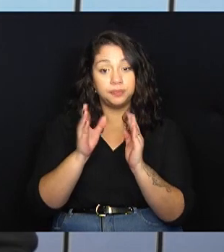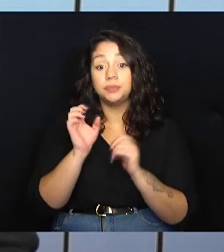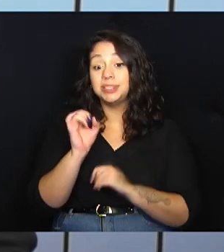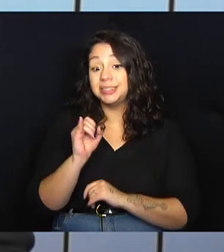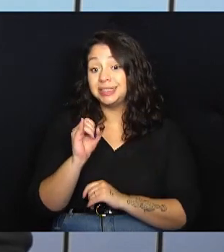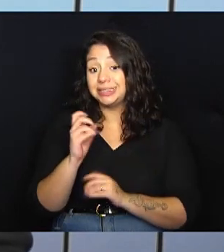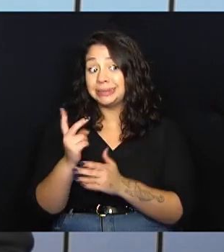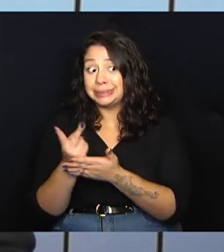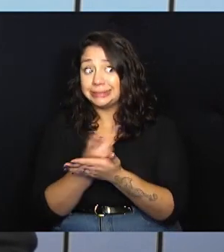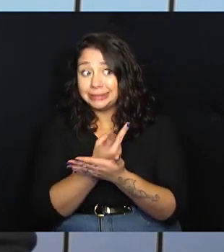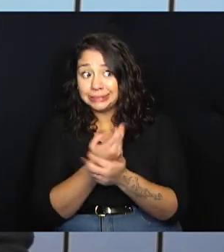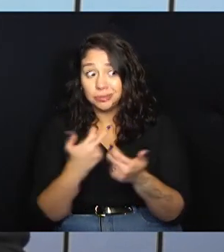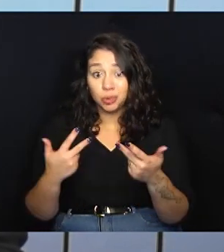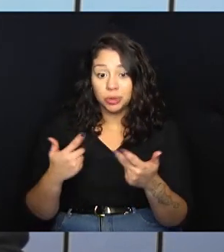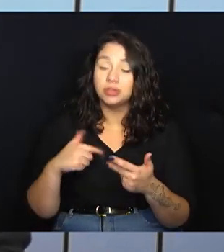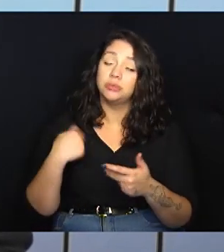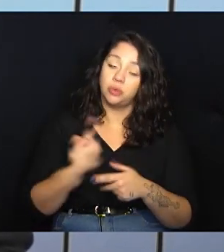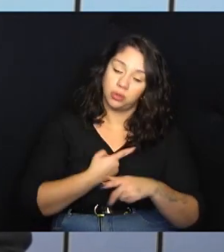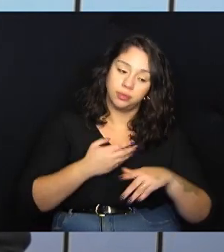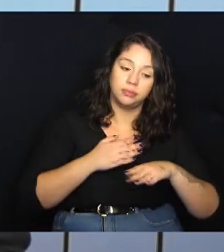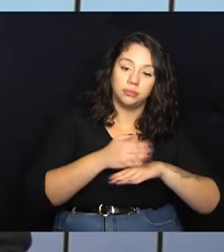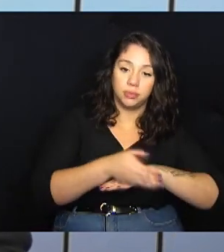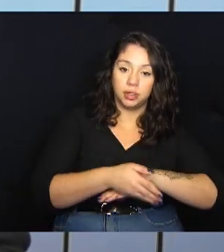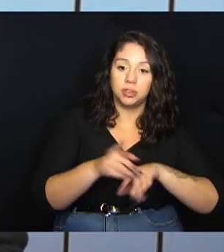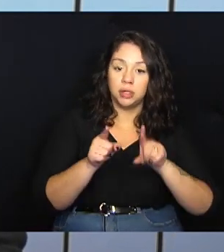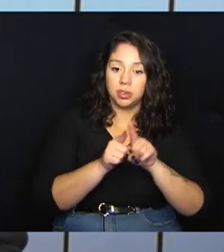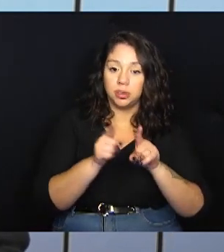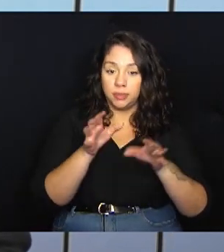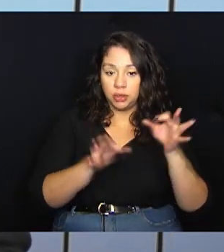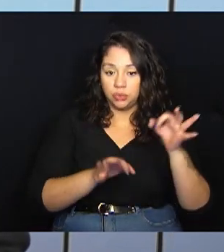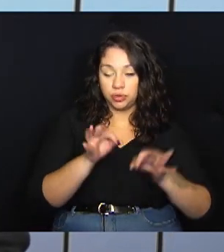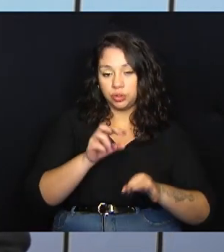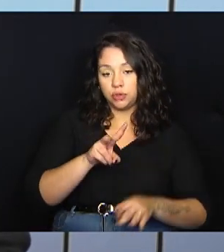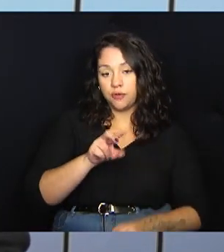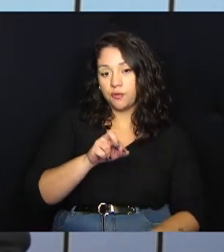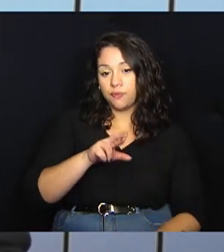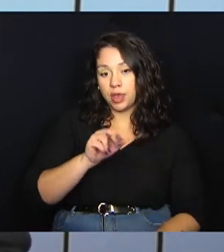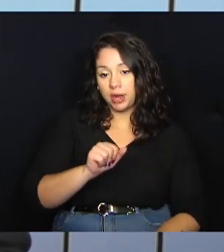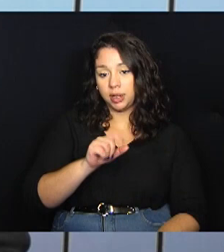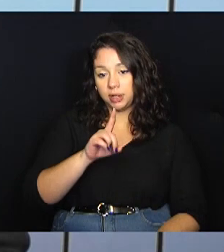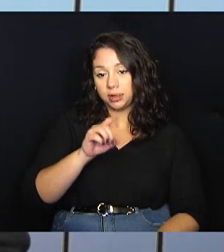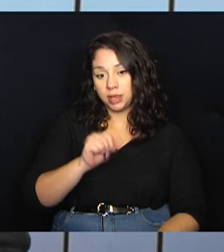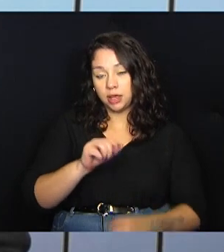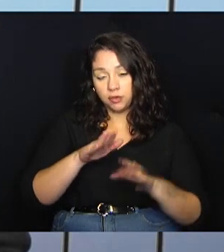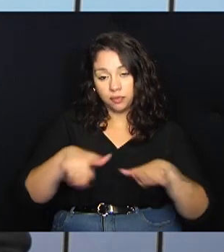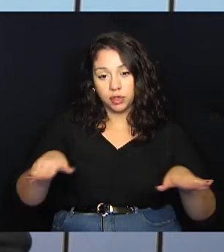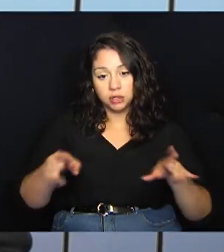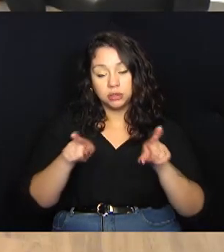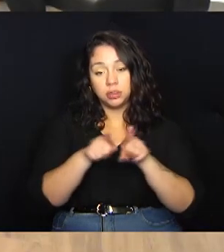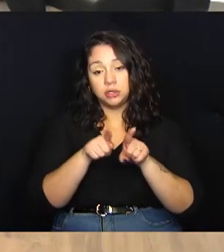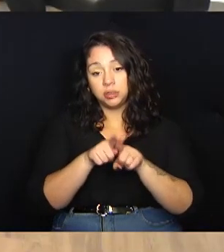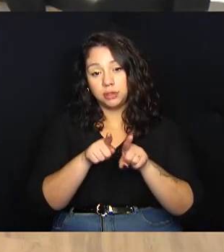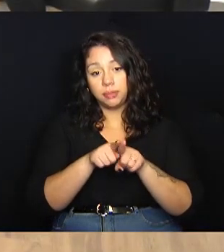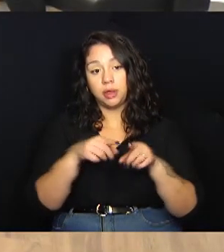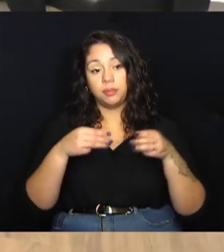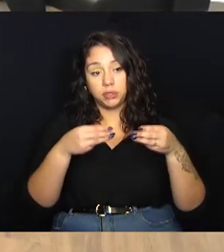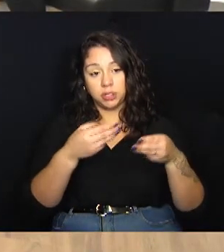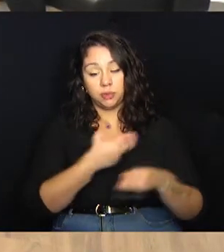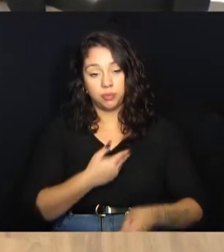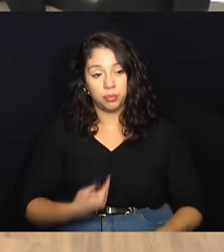falhar, nós entramos, a vara da infância, o Ministério Público. Eu lembro que quando nós estivemos lá no